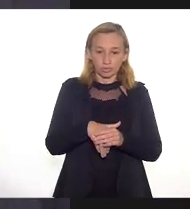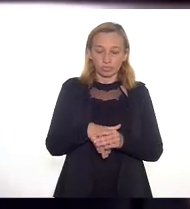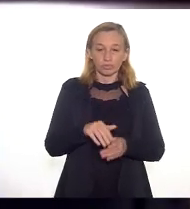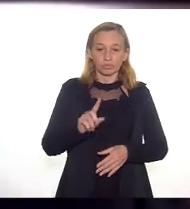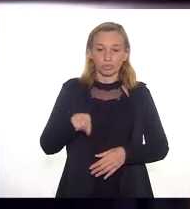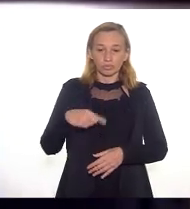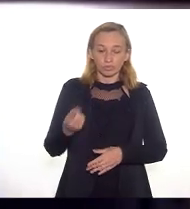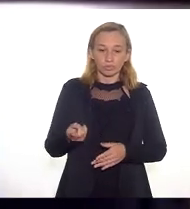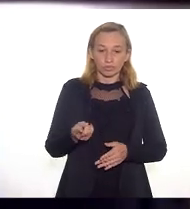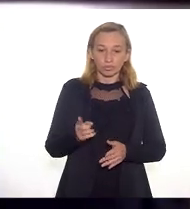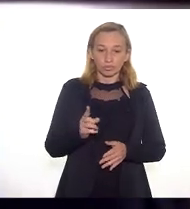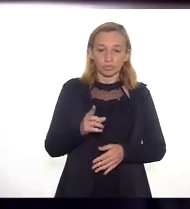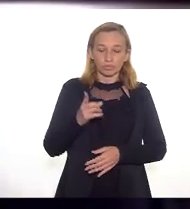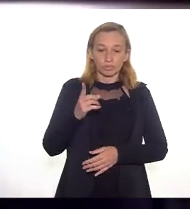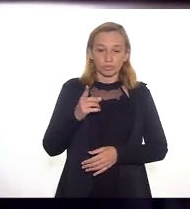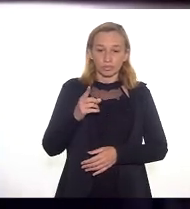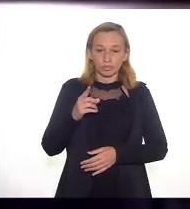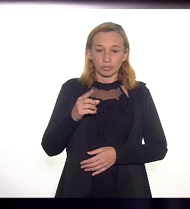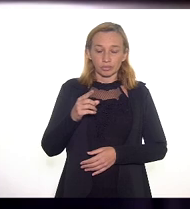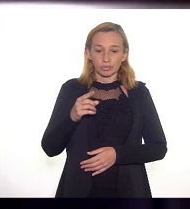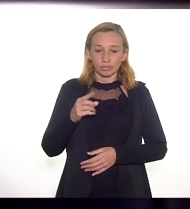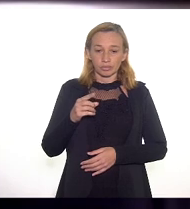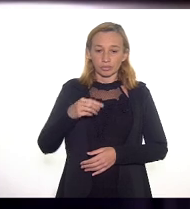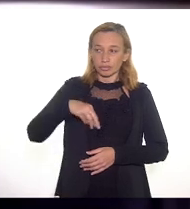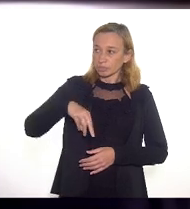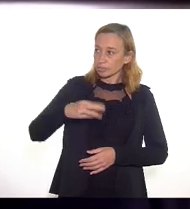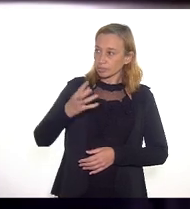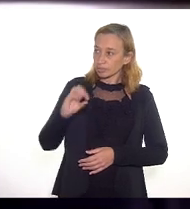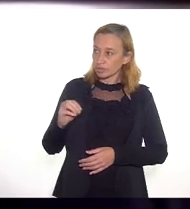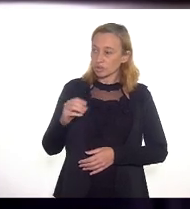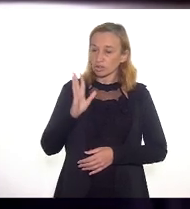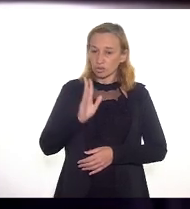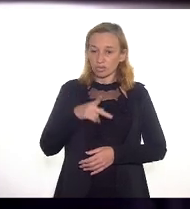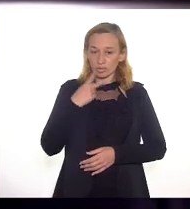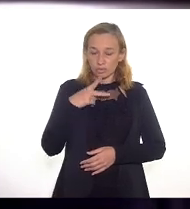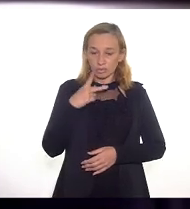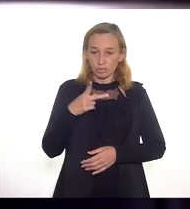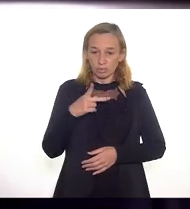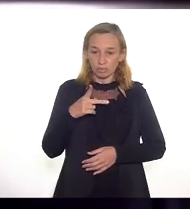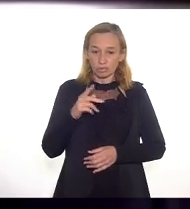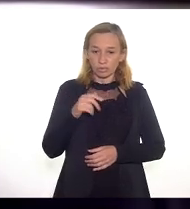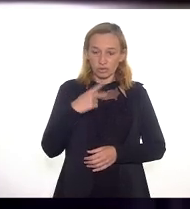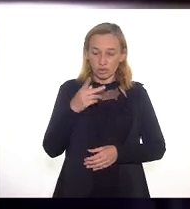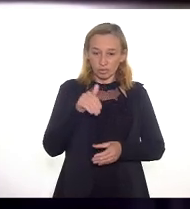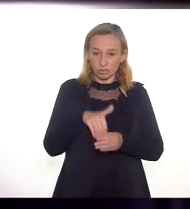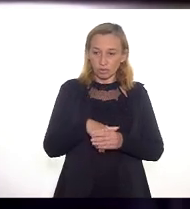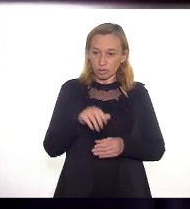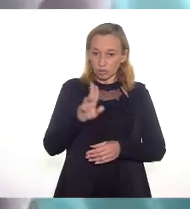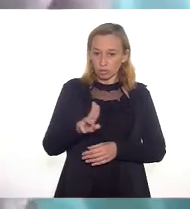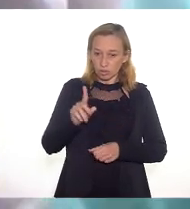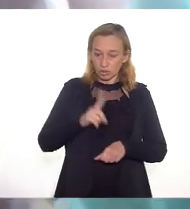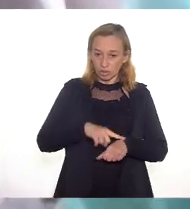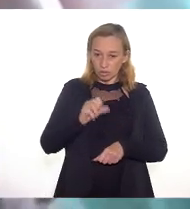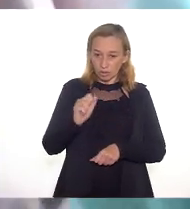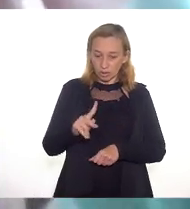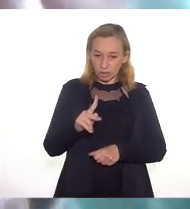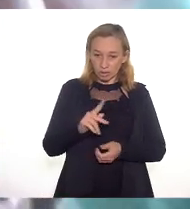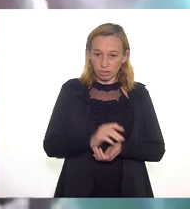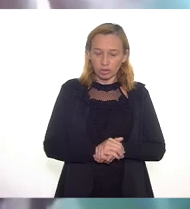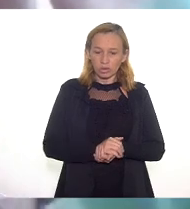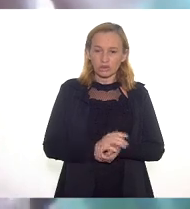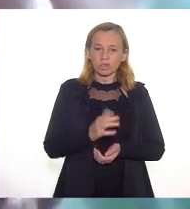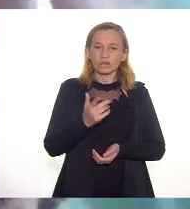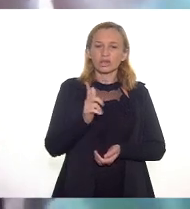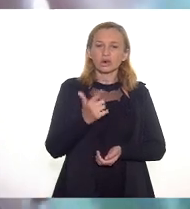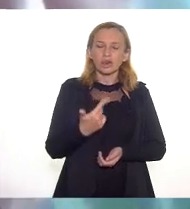eu já anotei o seu nome para declarar, Márcio Galberto. Aí, Vossa Excelência usa do tempo. Pode ser? O presidente, repete o resultado, que eu